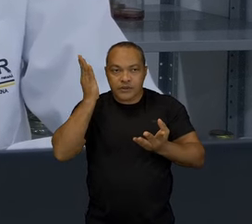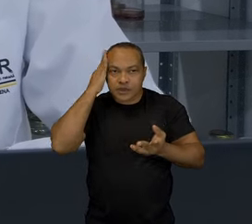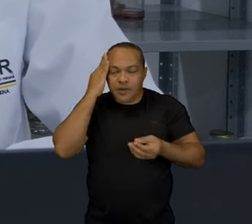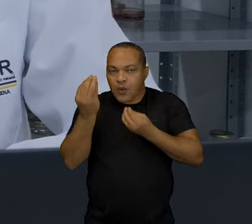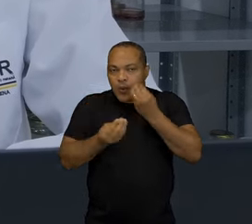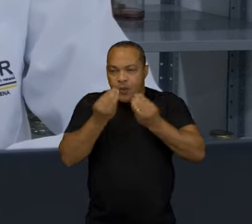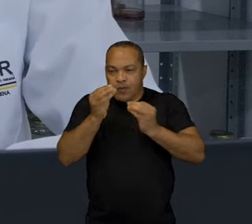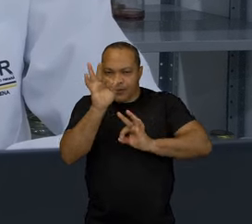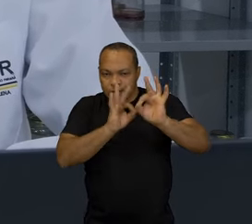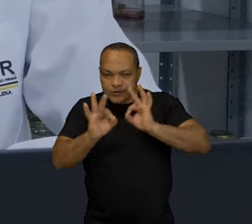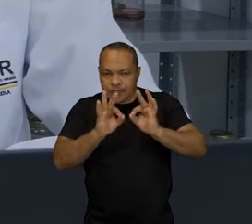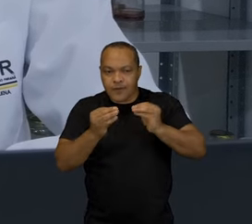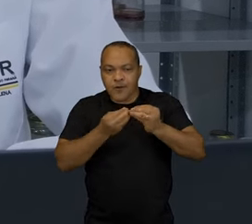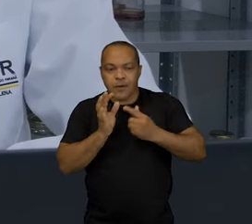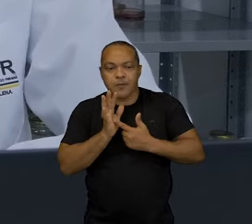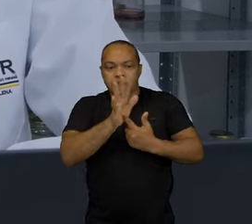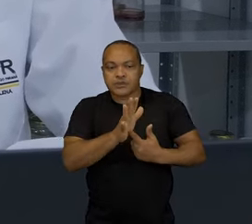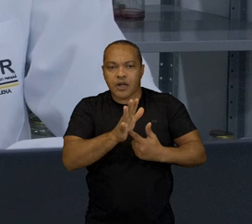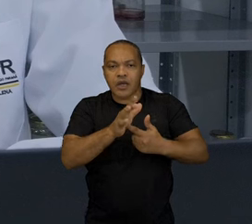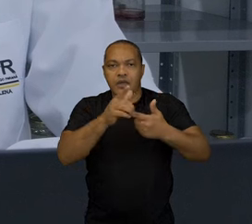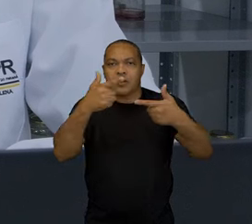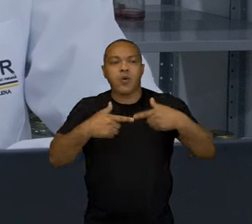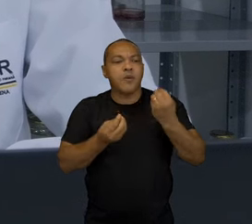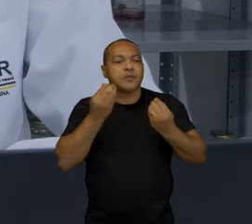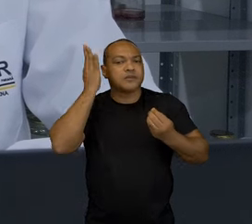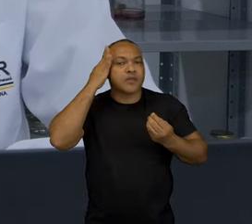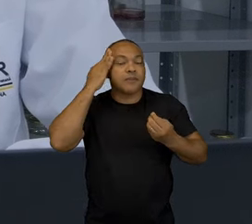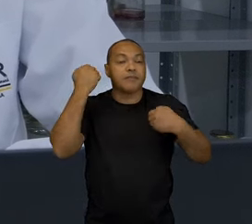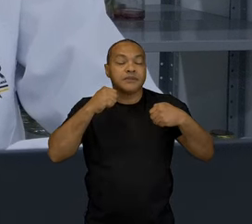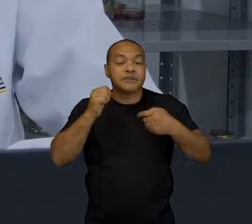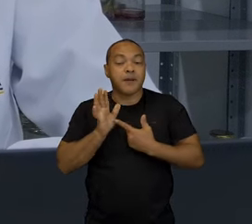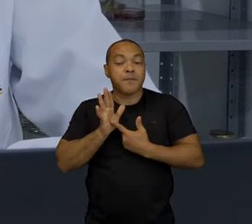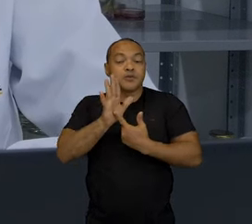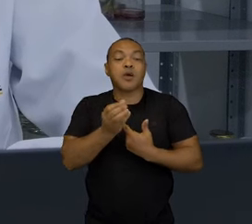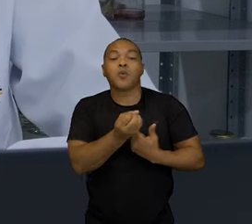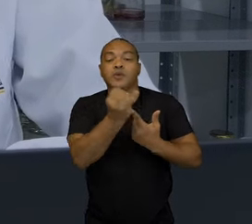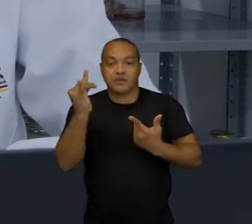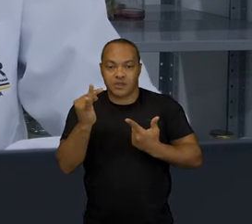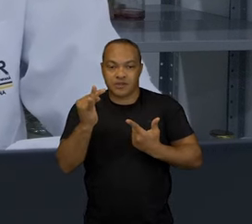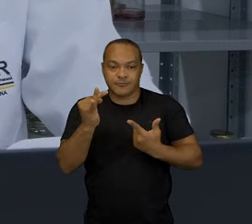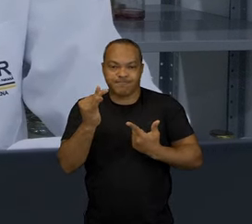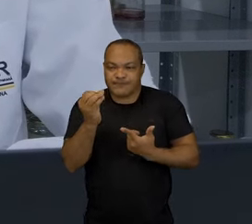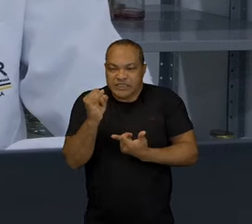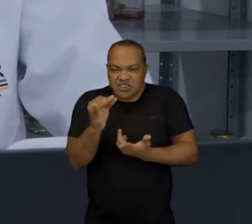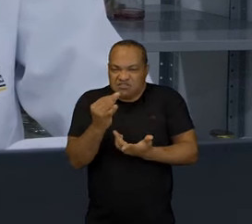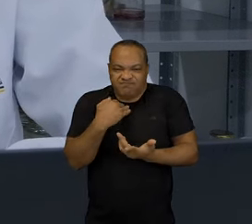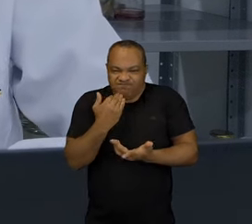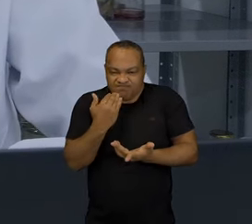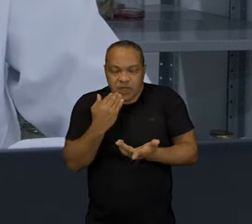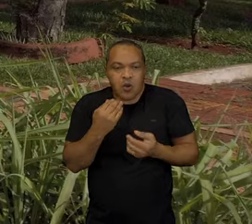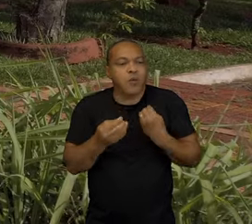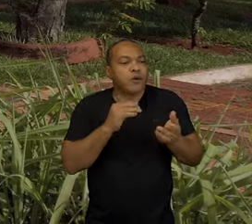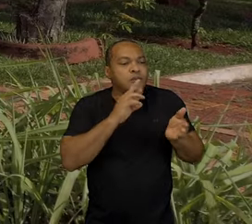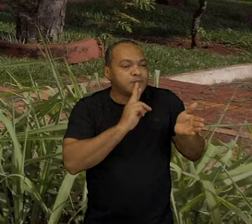mosaico que você quer amostrar, e essa amostragem tem que ter uma representatividade, né, senão você não consegue